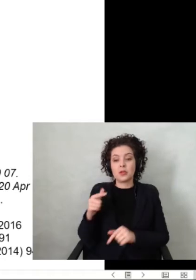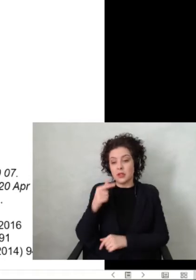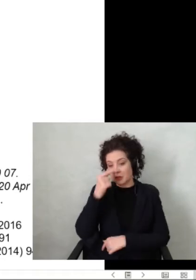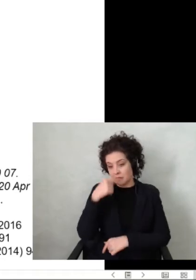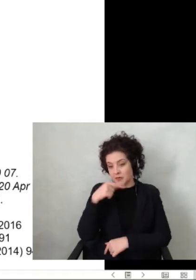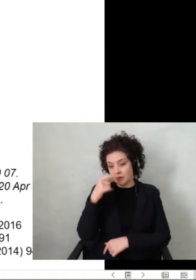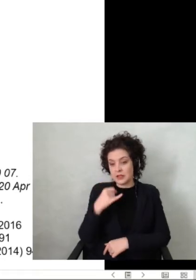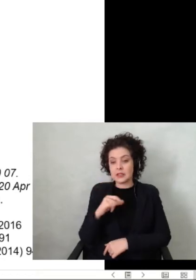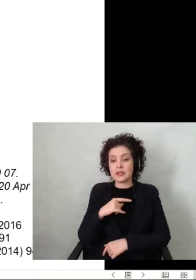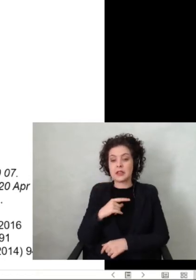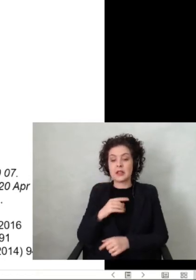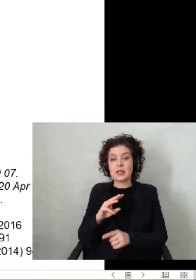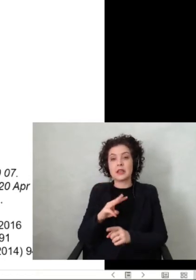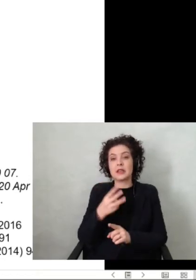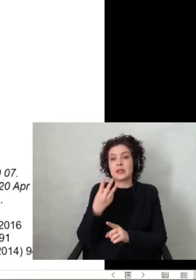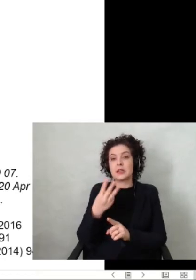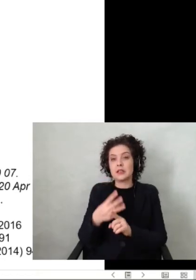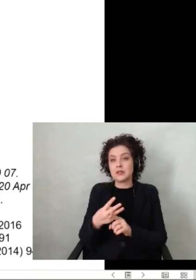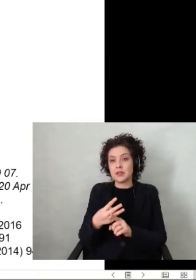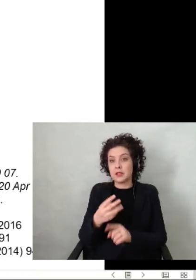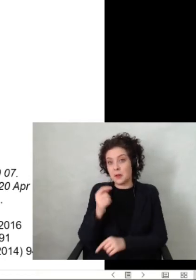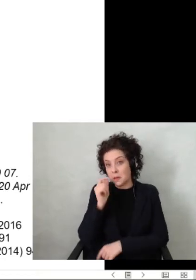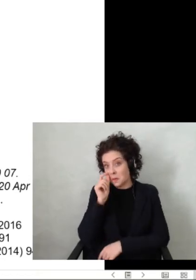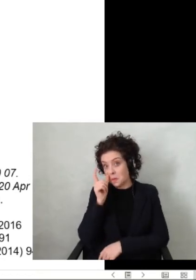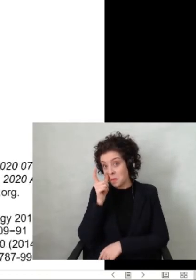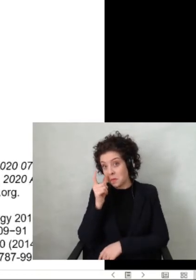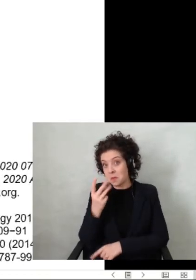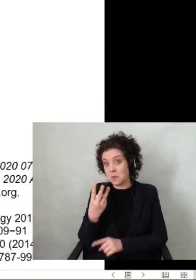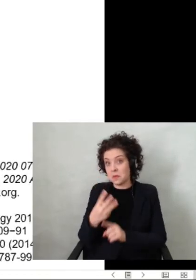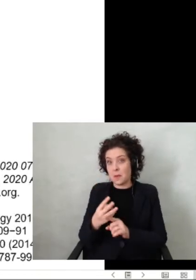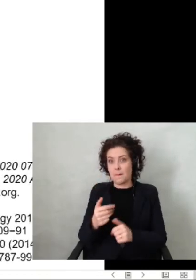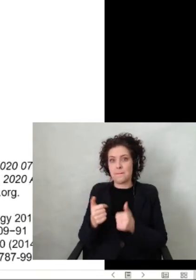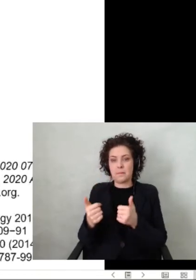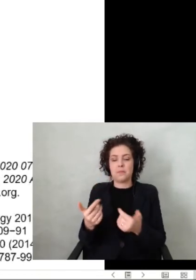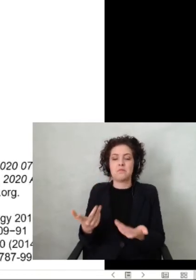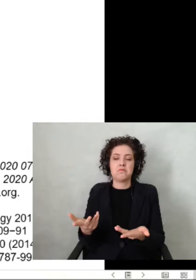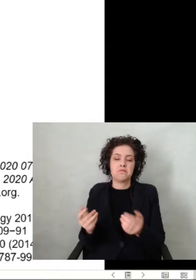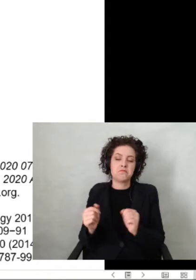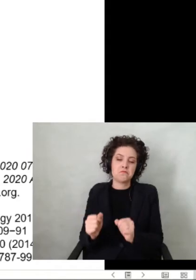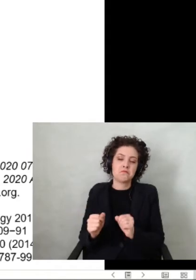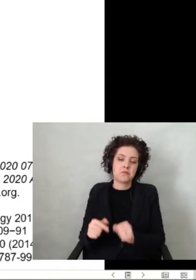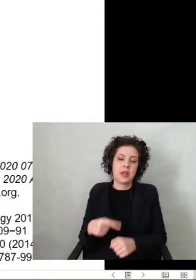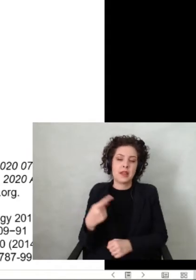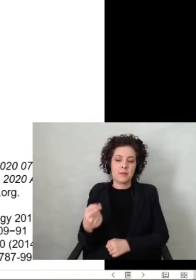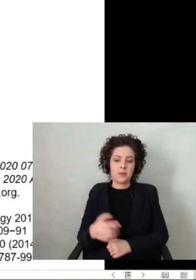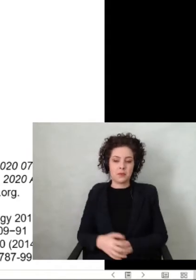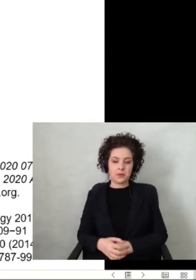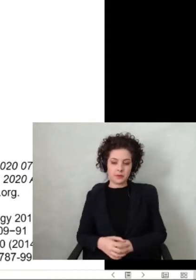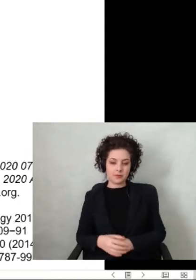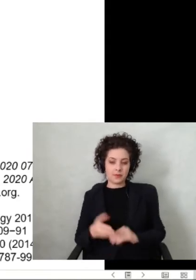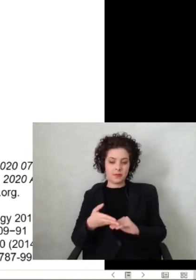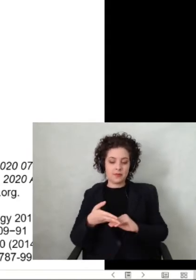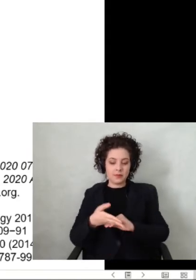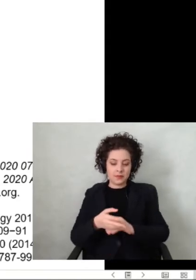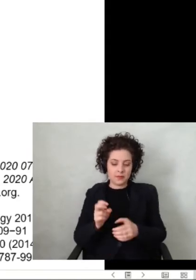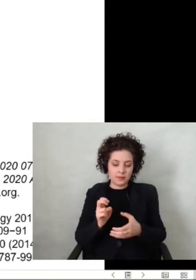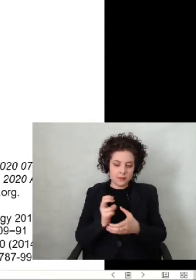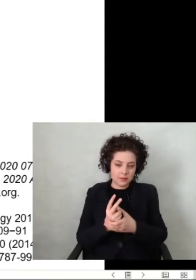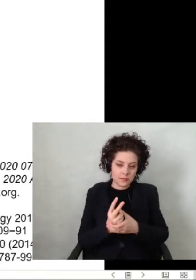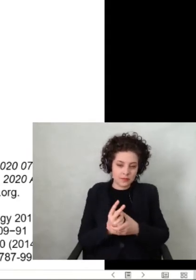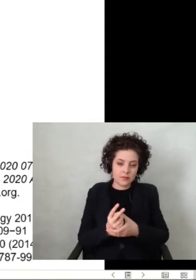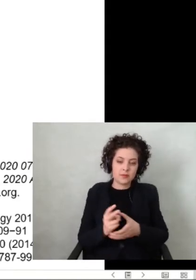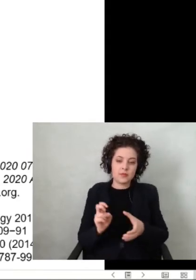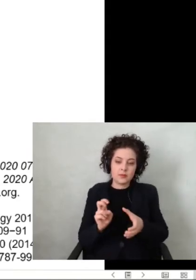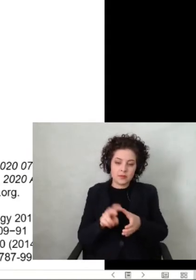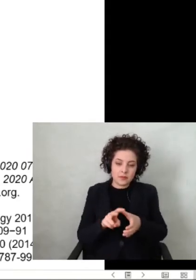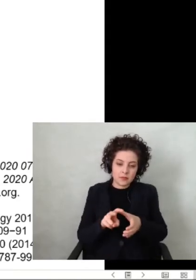tripla? Isso pode ser interessante. Depois da entrada, o vírus vai no retículo sarcoplasmático,